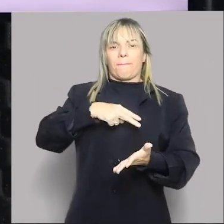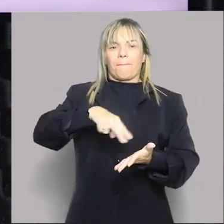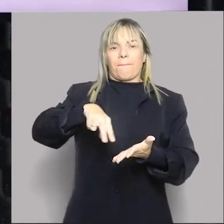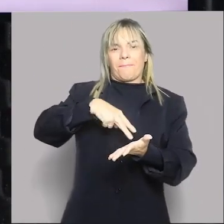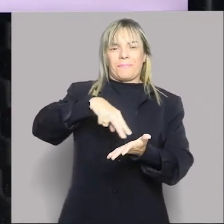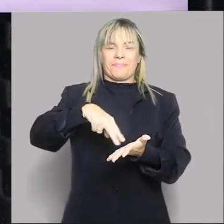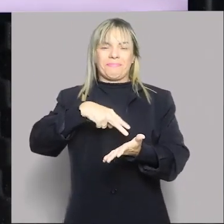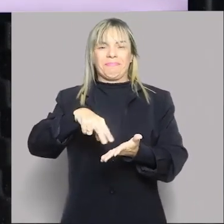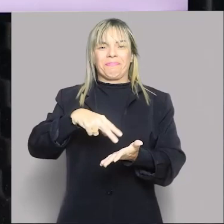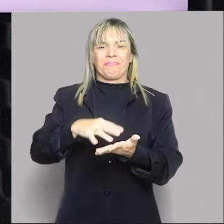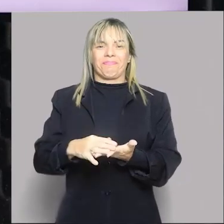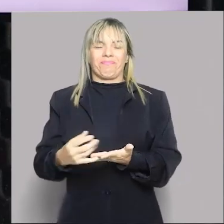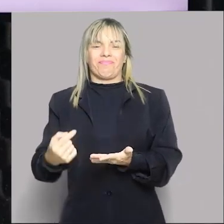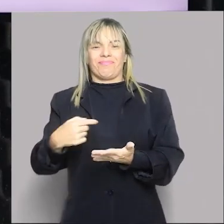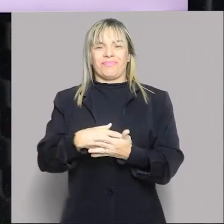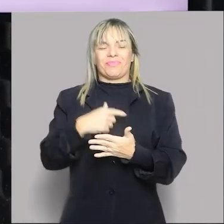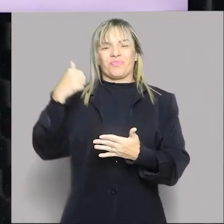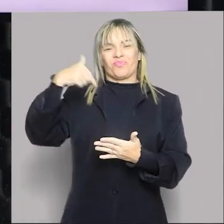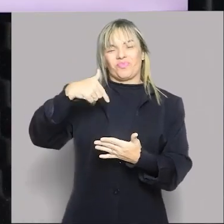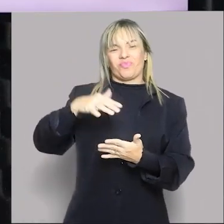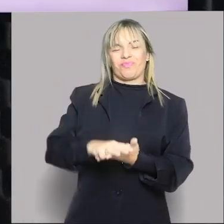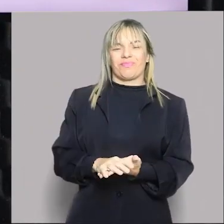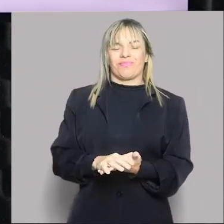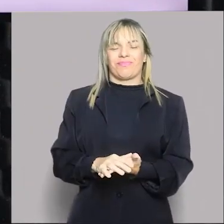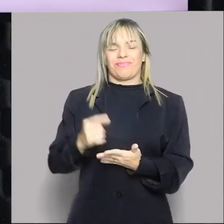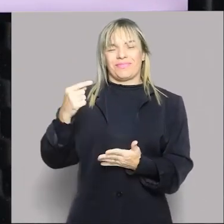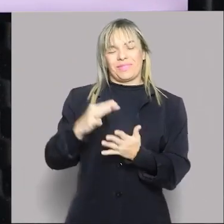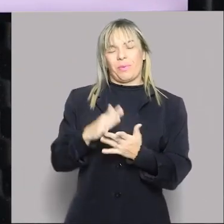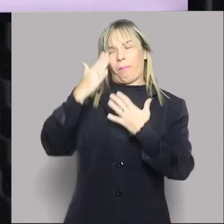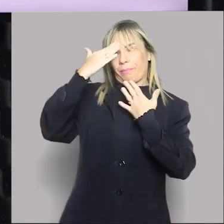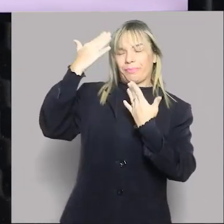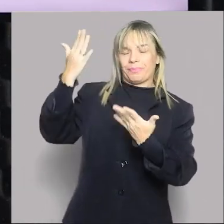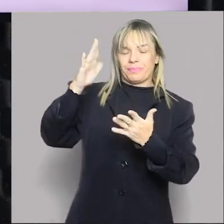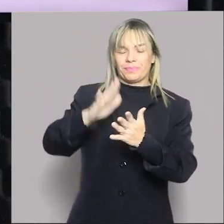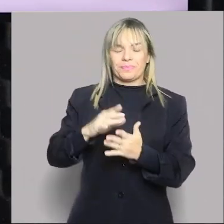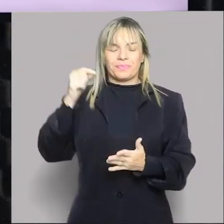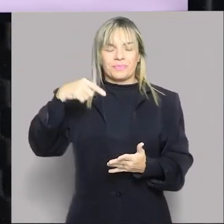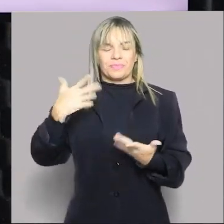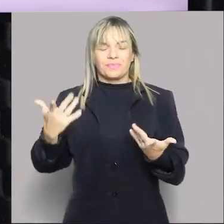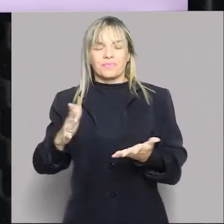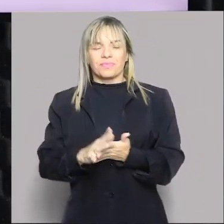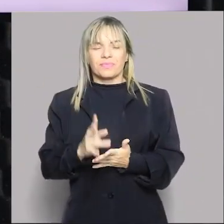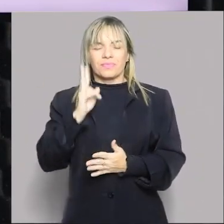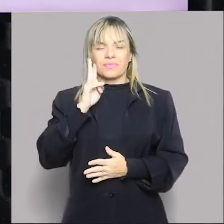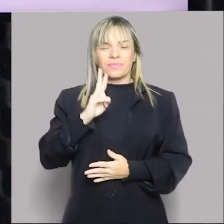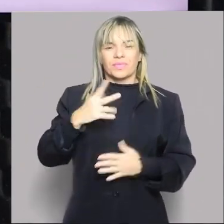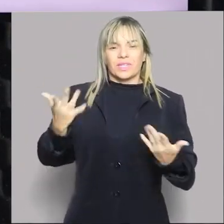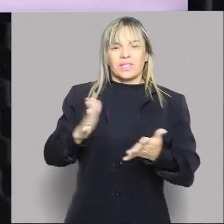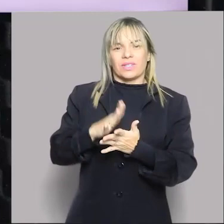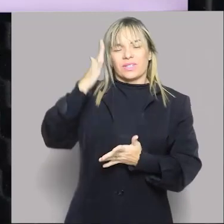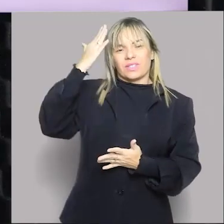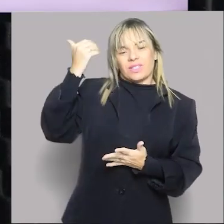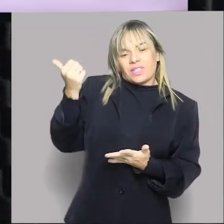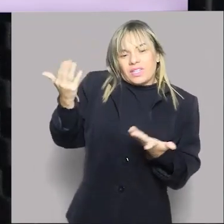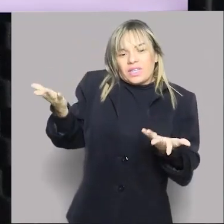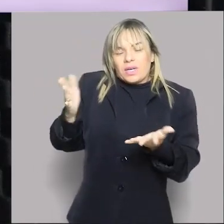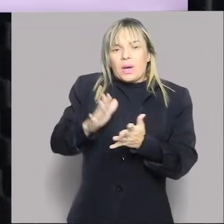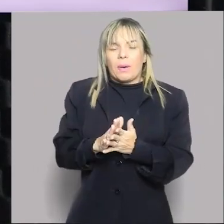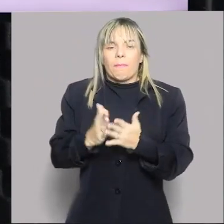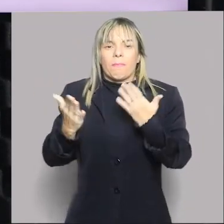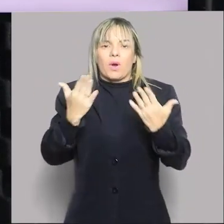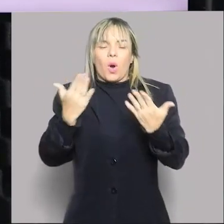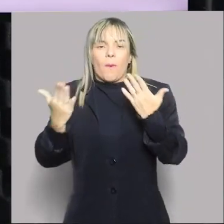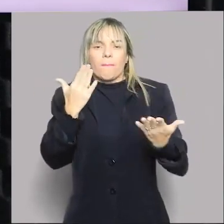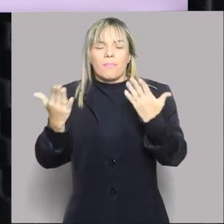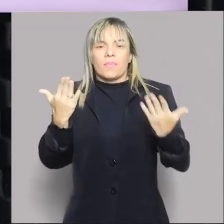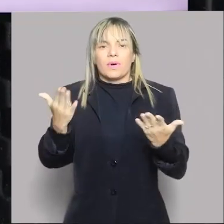dança maravilhosamente bem, essa loura linda aqui, a Day, né? E aí quando alguém olha assim, mas eu não sei dançar porque... Não, você está se comparando. É a